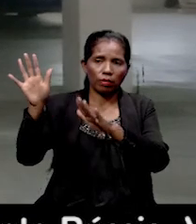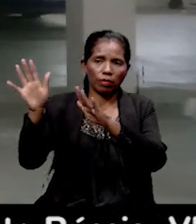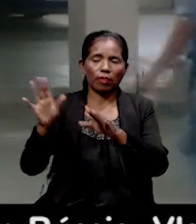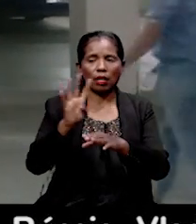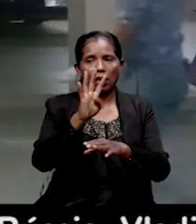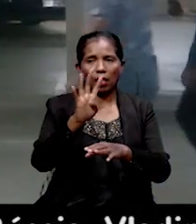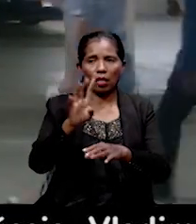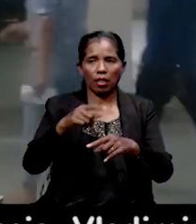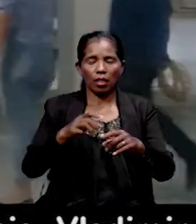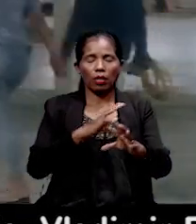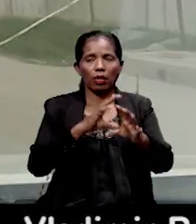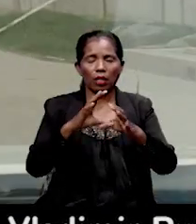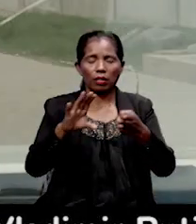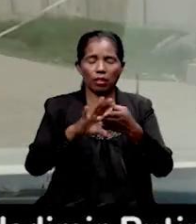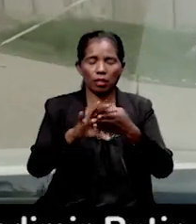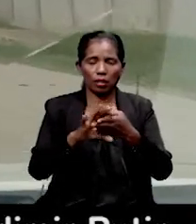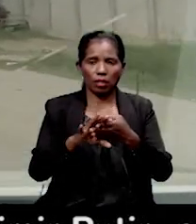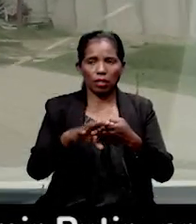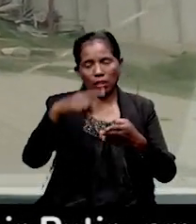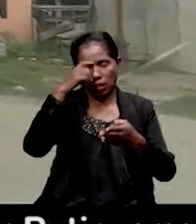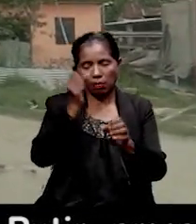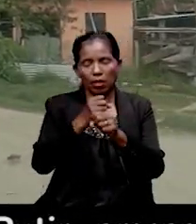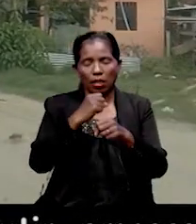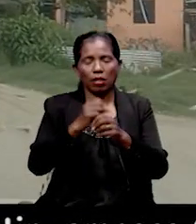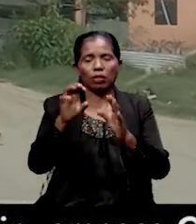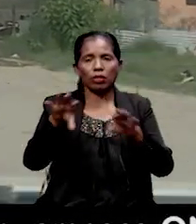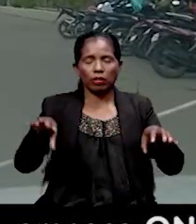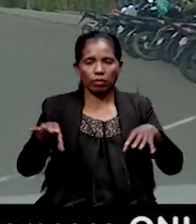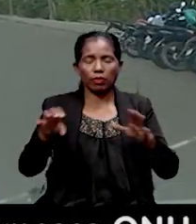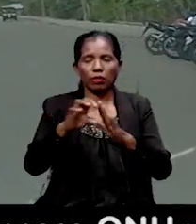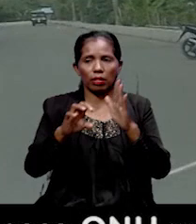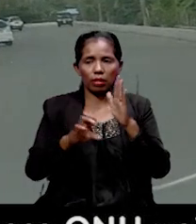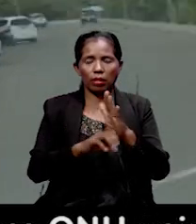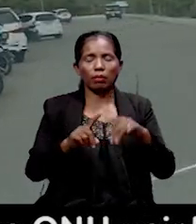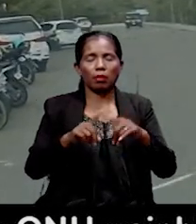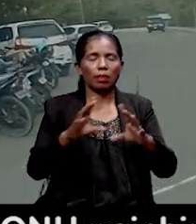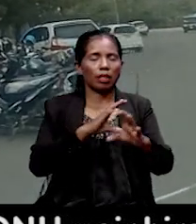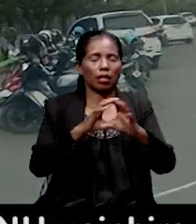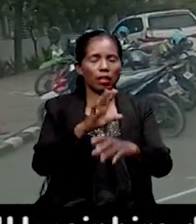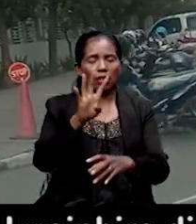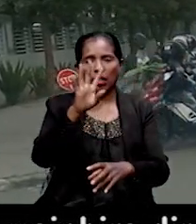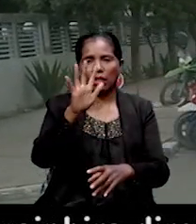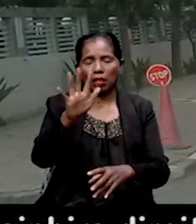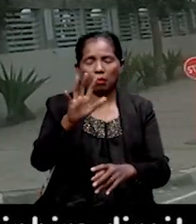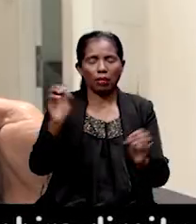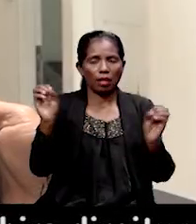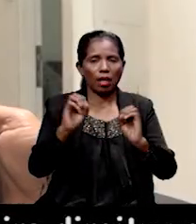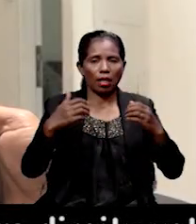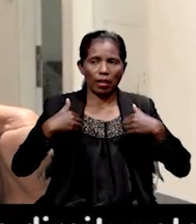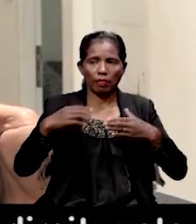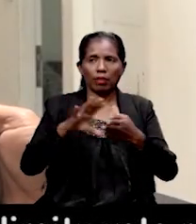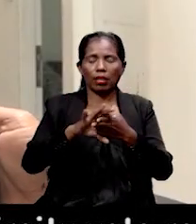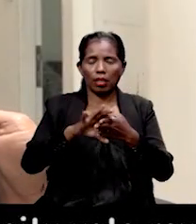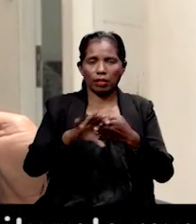makalo circulação ho carta autorização, tambah halau servisu estadunian, mai be kareta lima maklai ha karta autorizasaun.